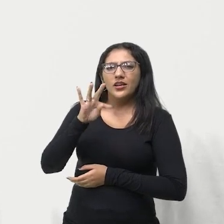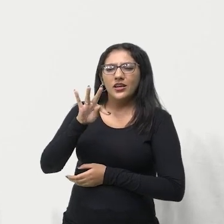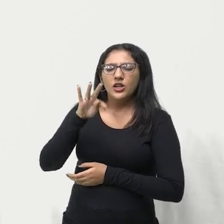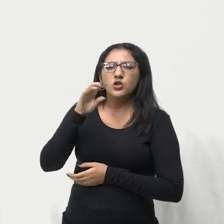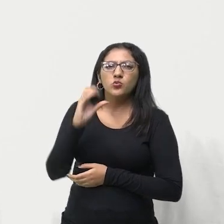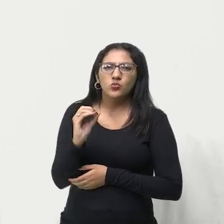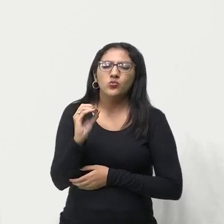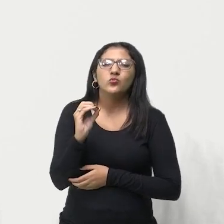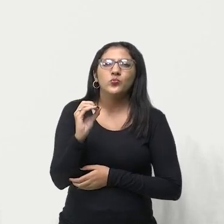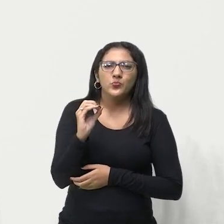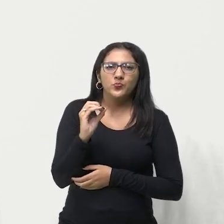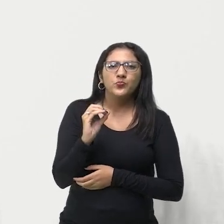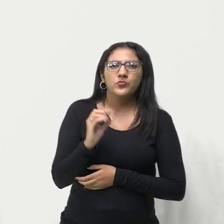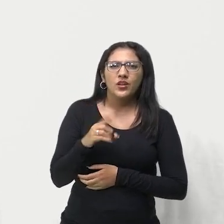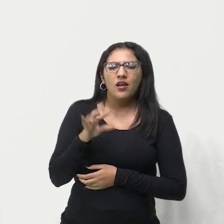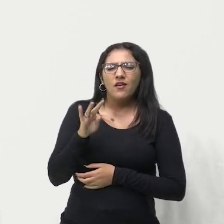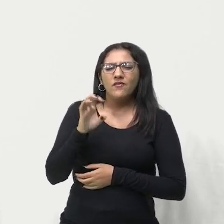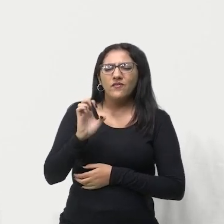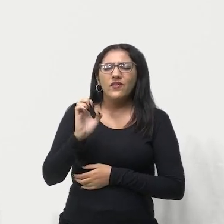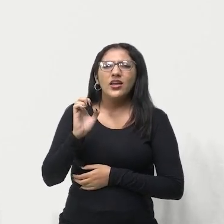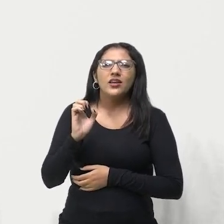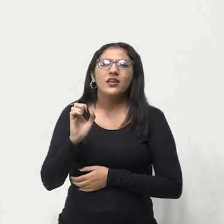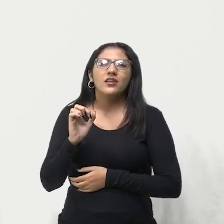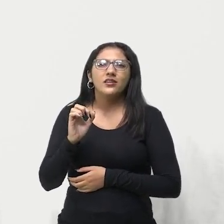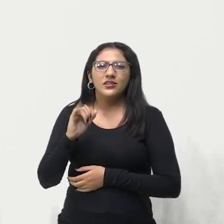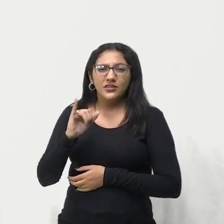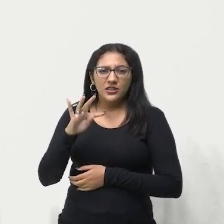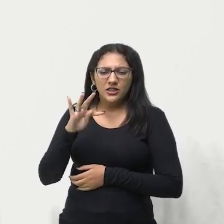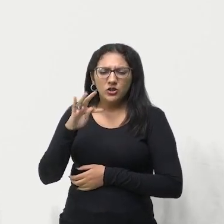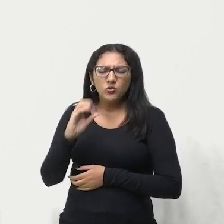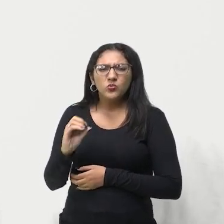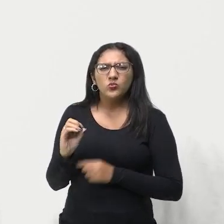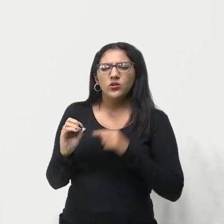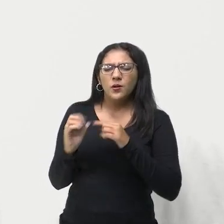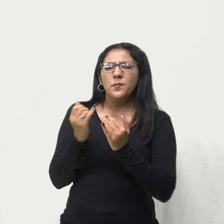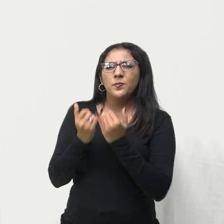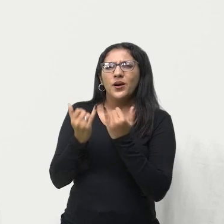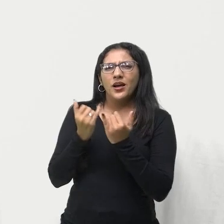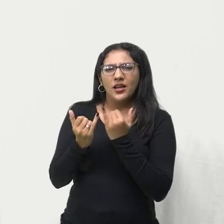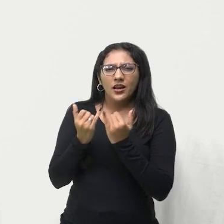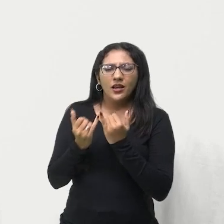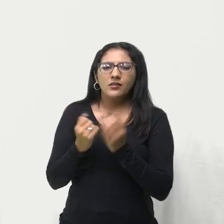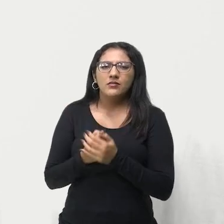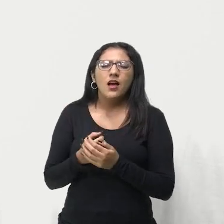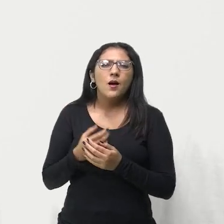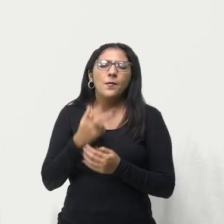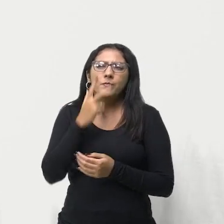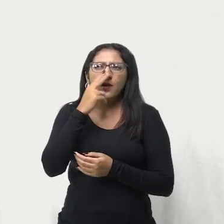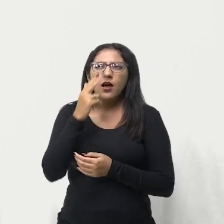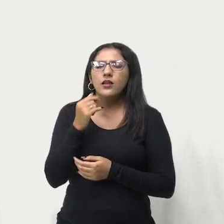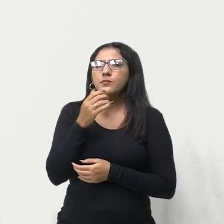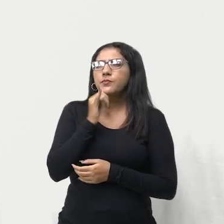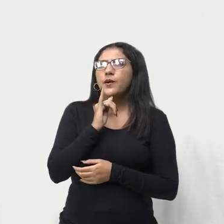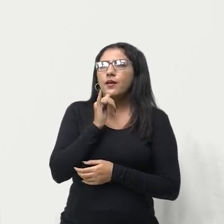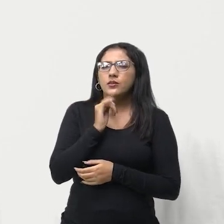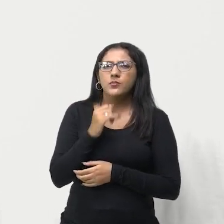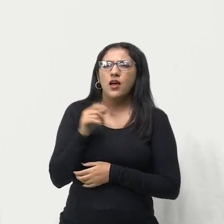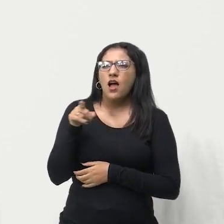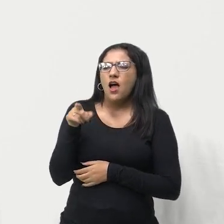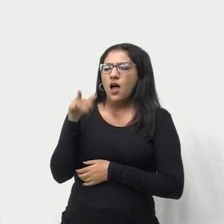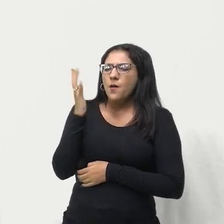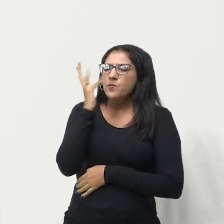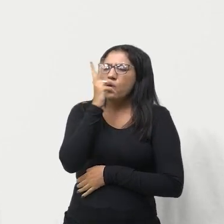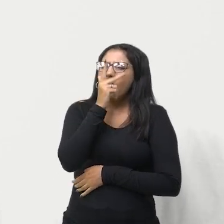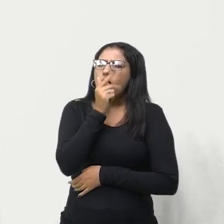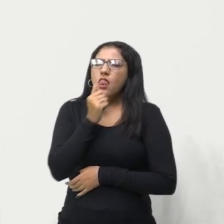Ah, ele é feito água, né? Que vai ali refrescar. Ah, isso aqui é belo, feito, vamos